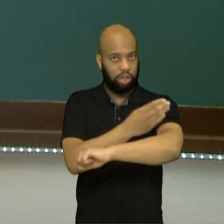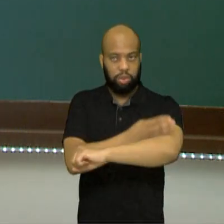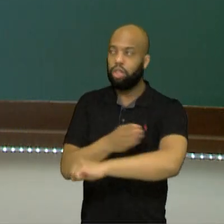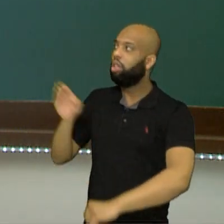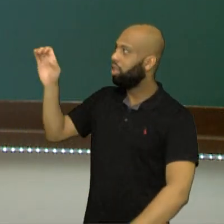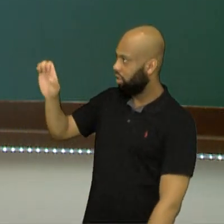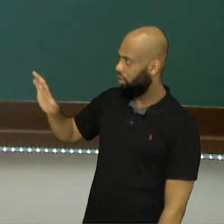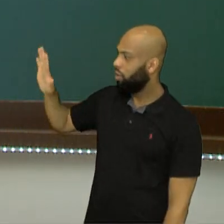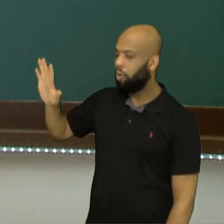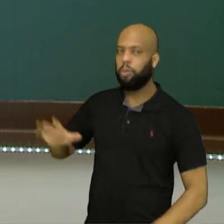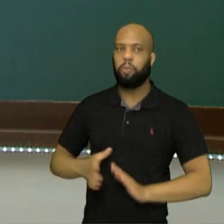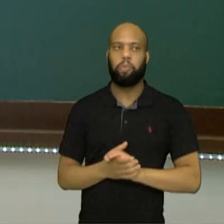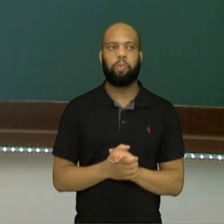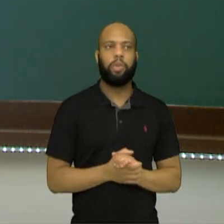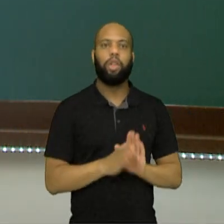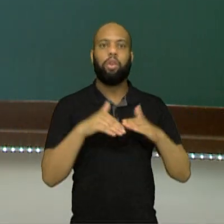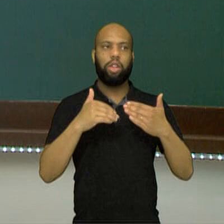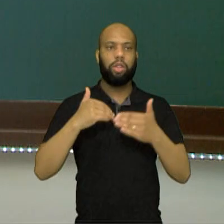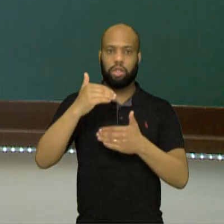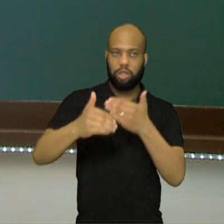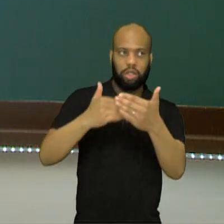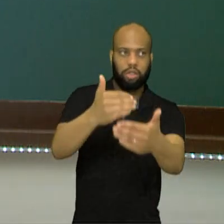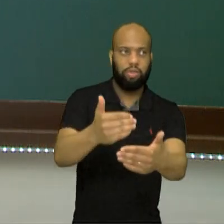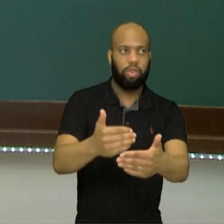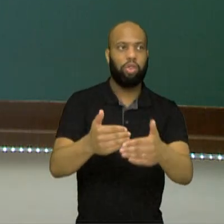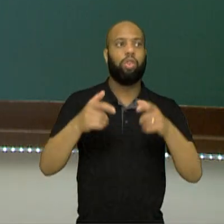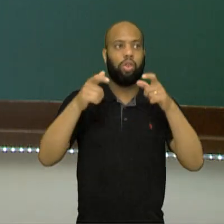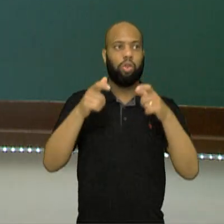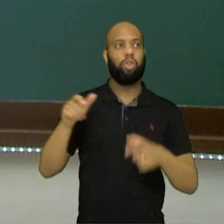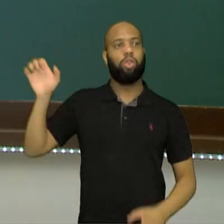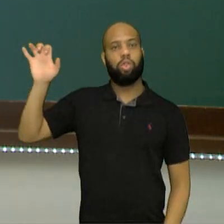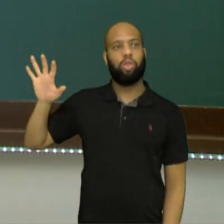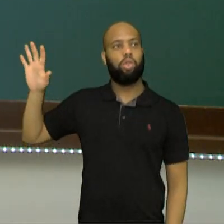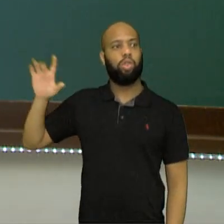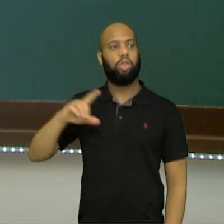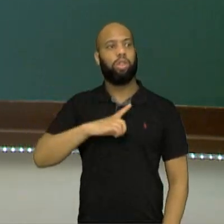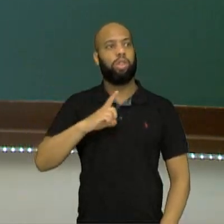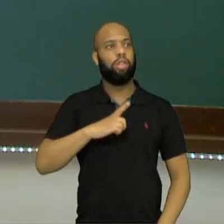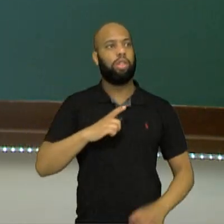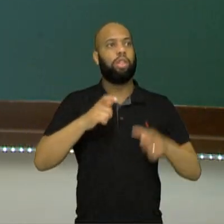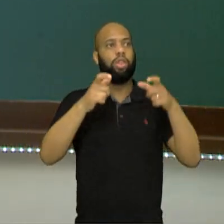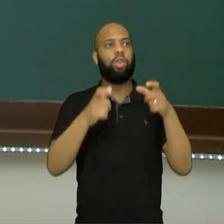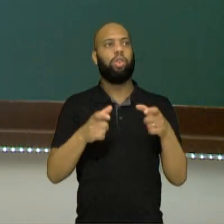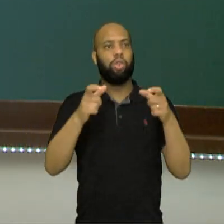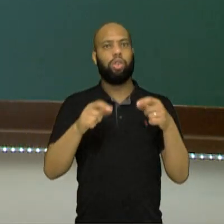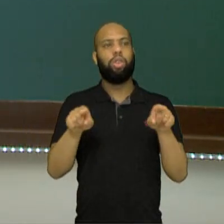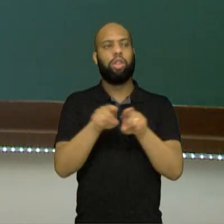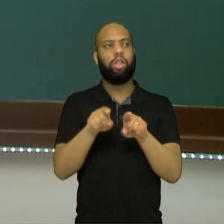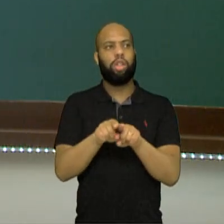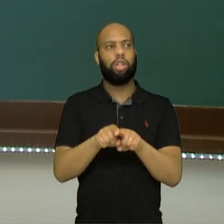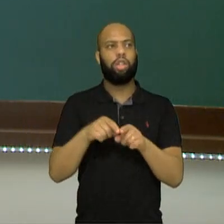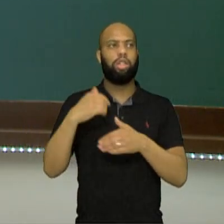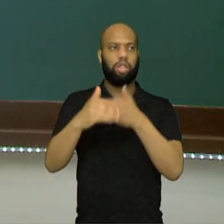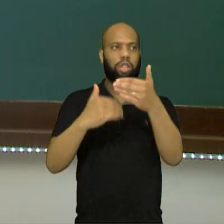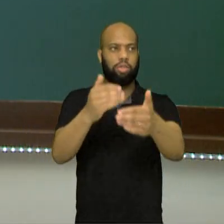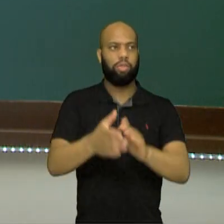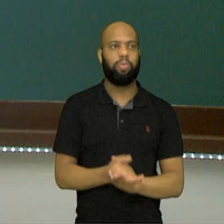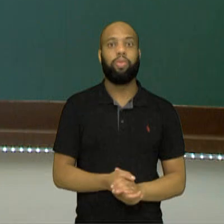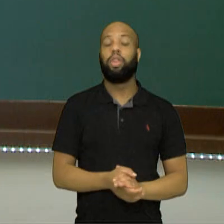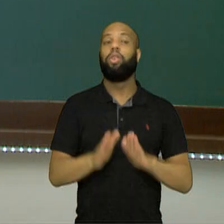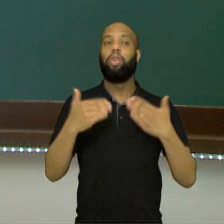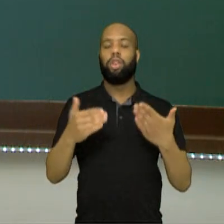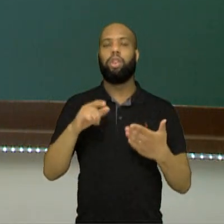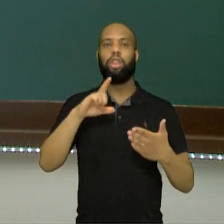Média, tá? E se desenvolveu, então, na Europa. Então, a gente já tem a localização que se desenvolveu, né? E qual o